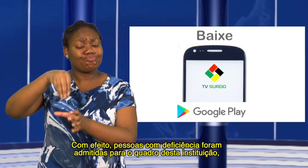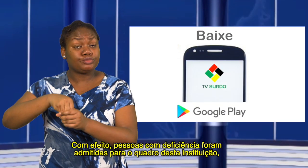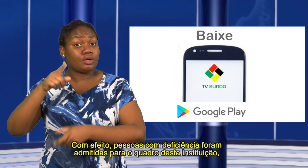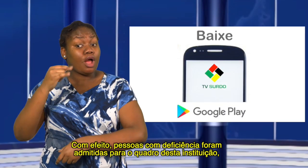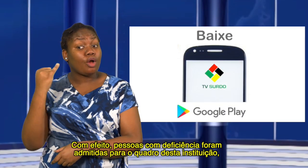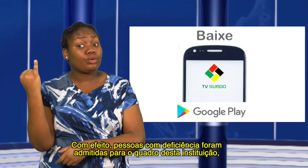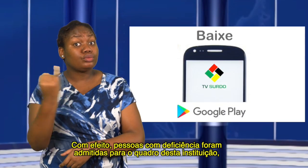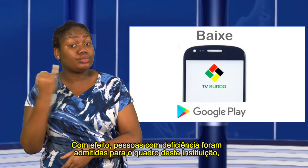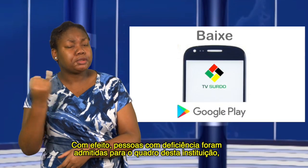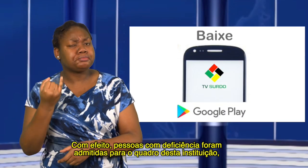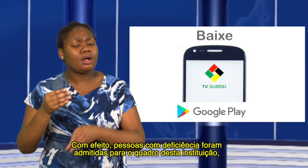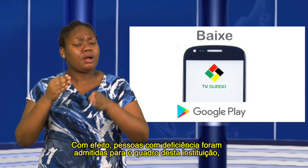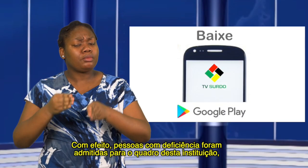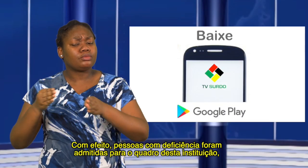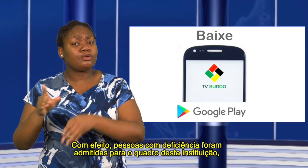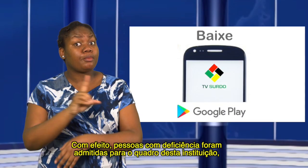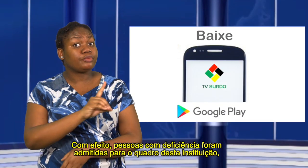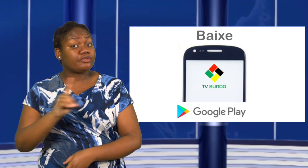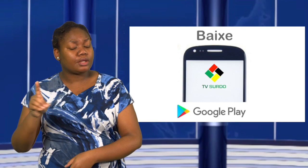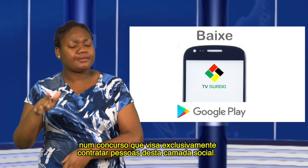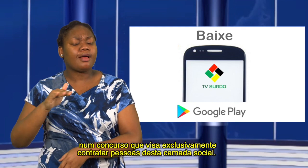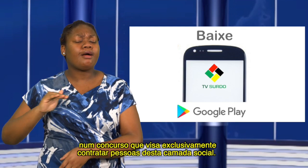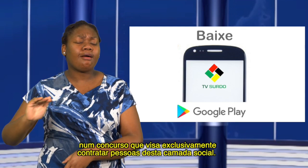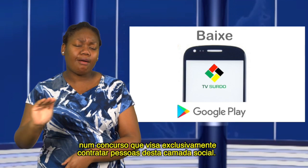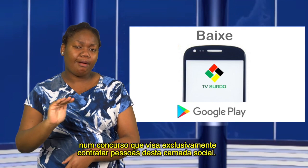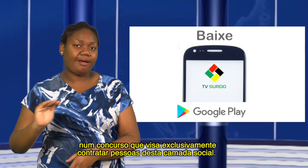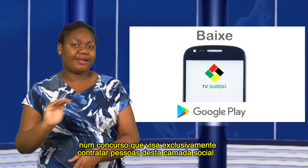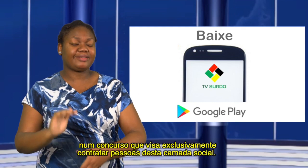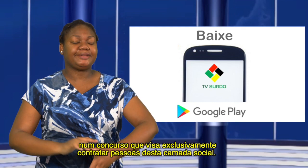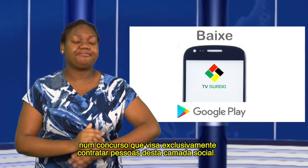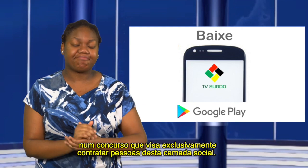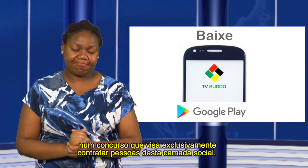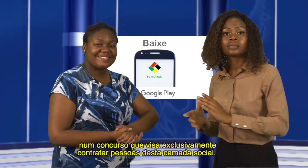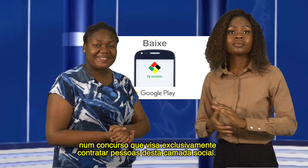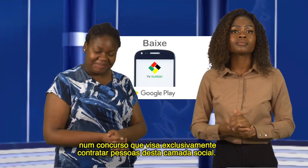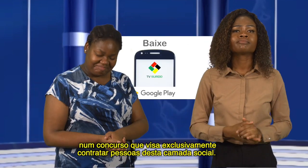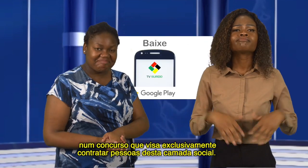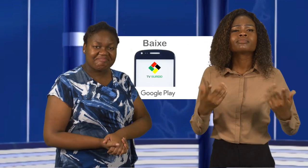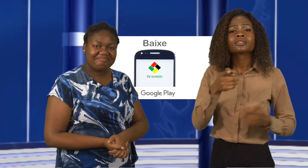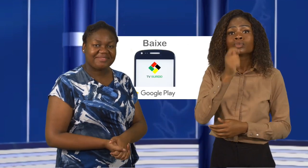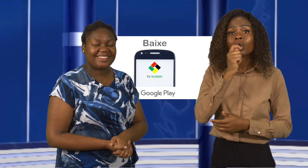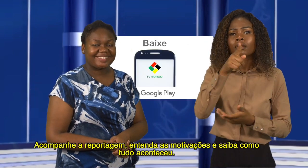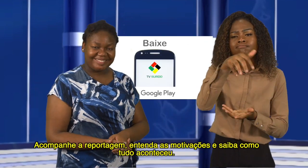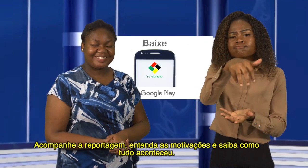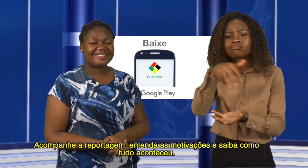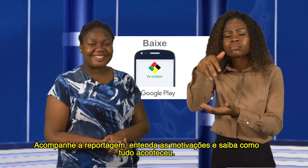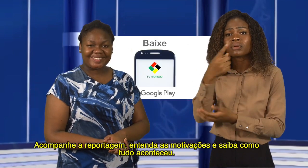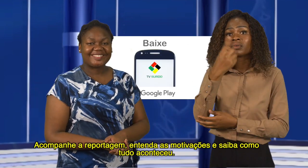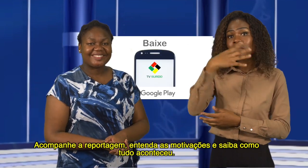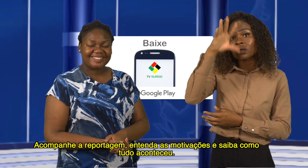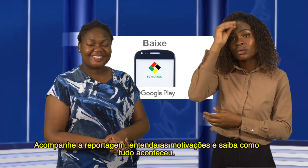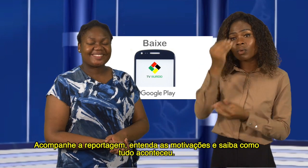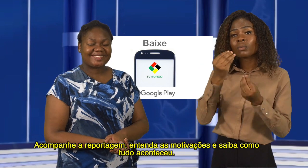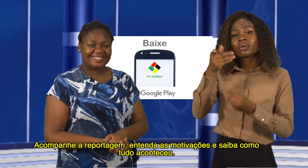deficiência foram aditivas para o quadro desta instituição, num concurso que visa exclusivamente contratar pessoas com deficiência. Acompanhe a